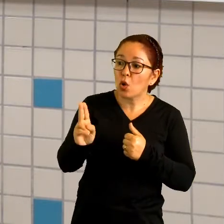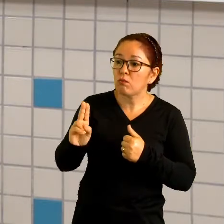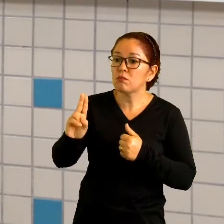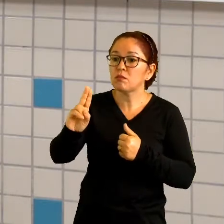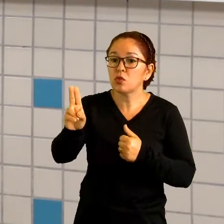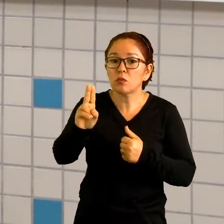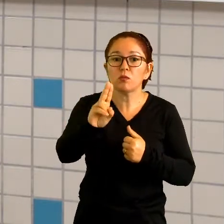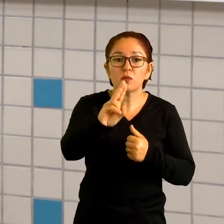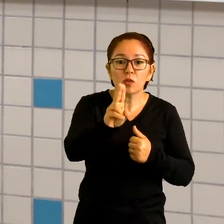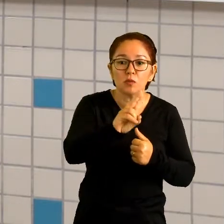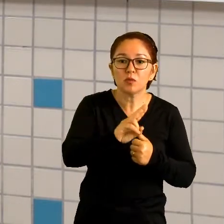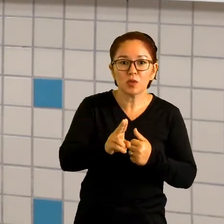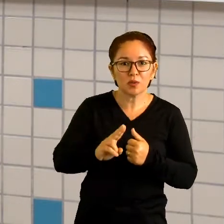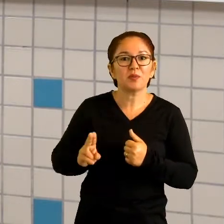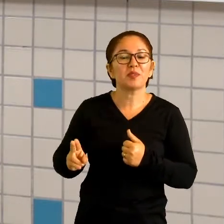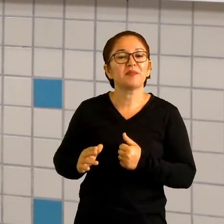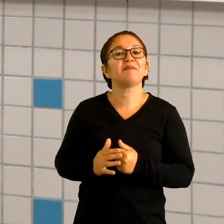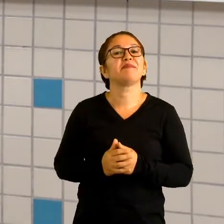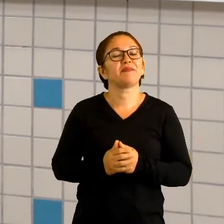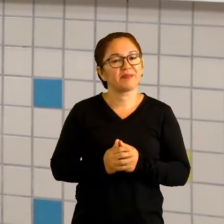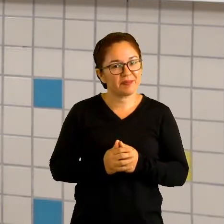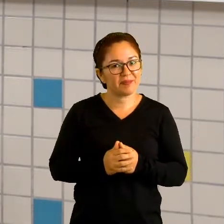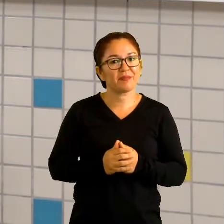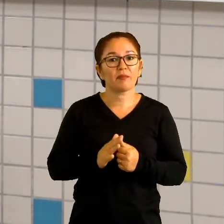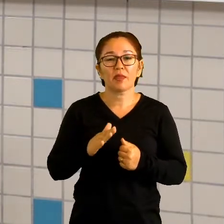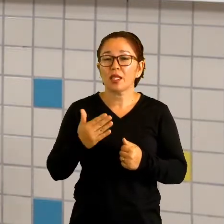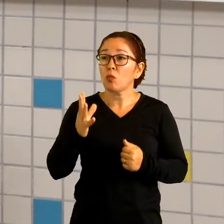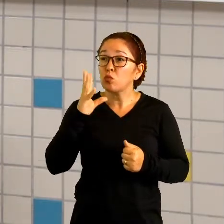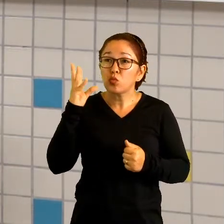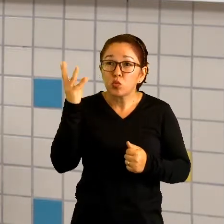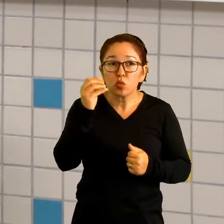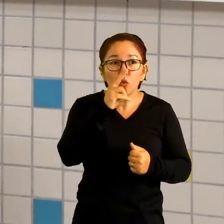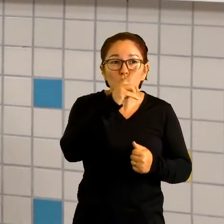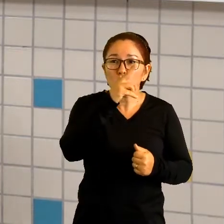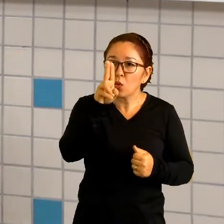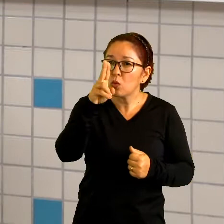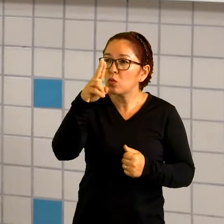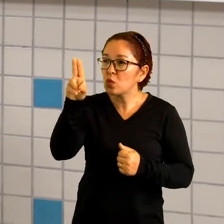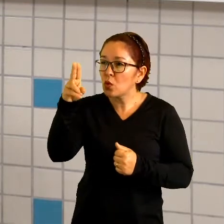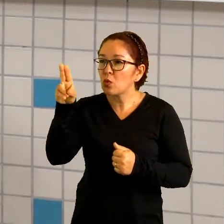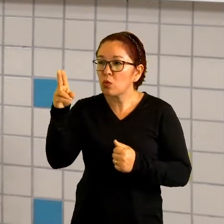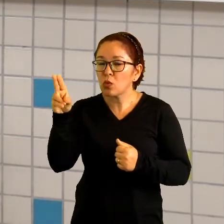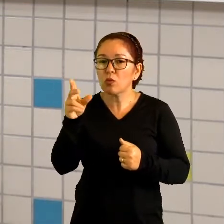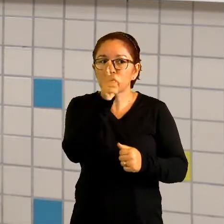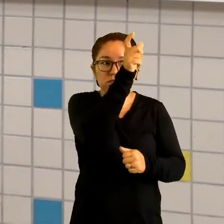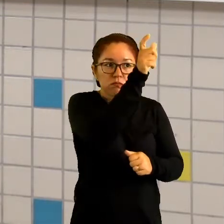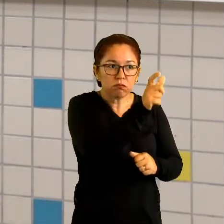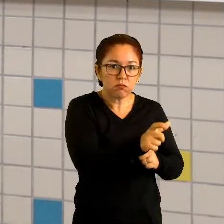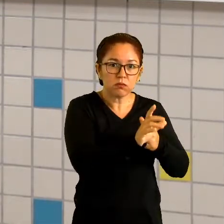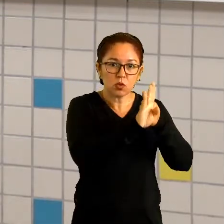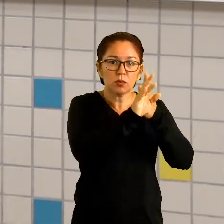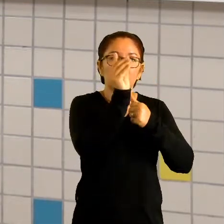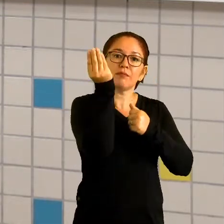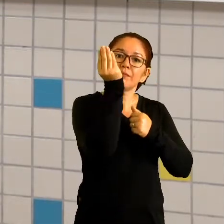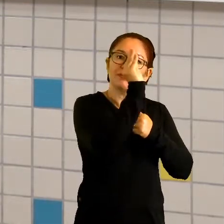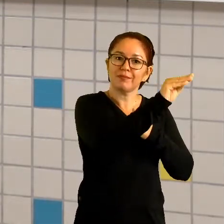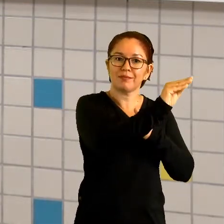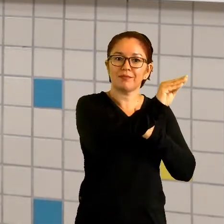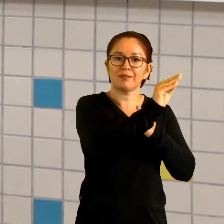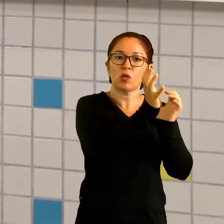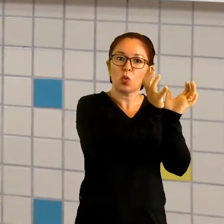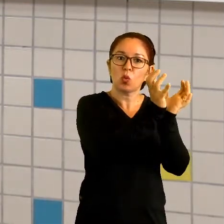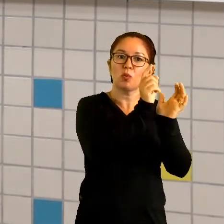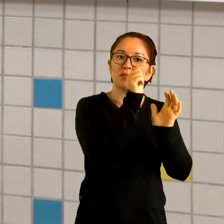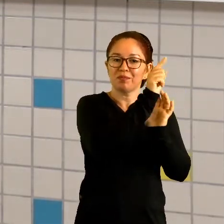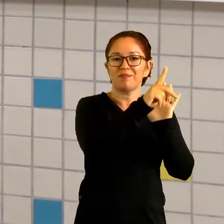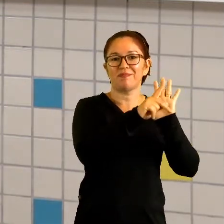tem nome, eu falo que ela pertence à classe gramatical dos substantivos. Não é